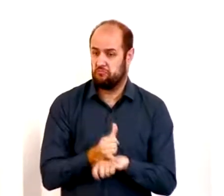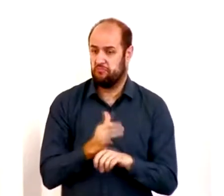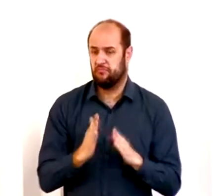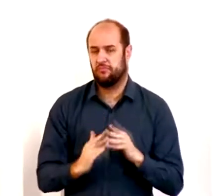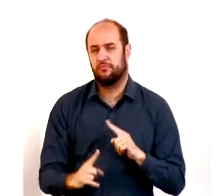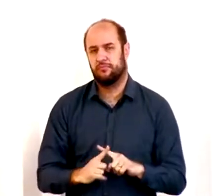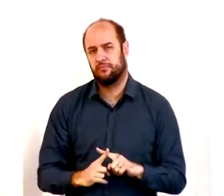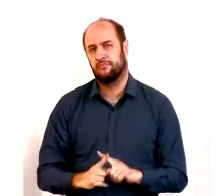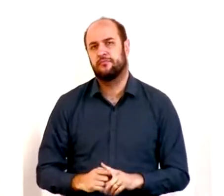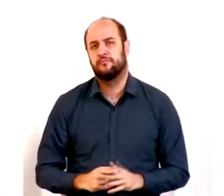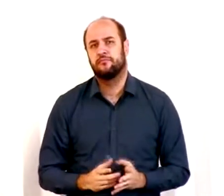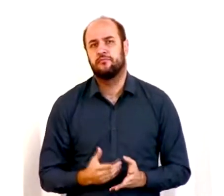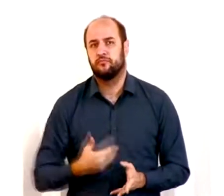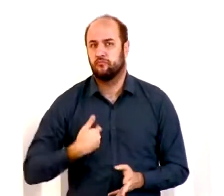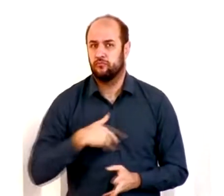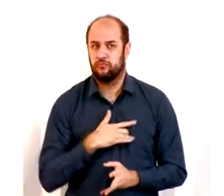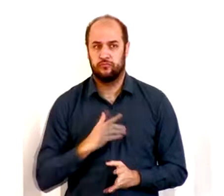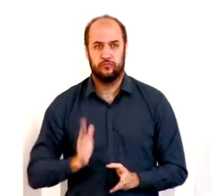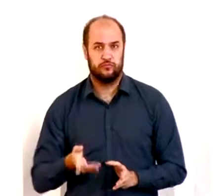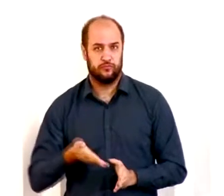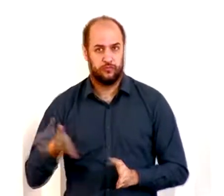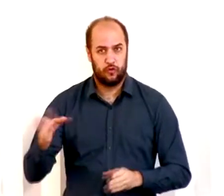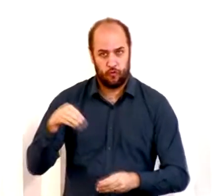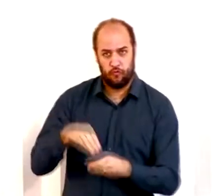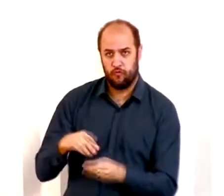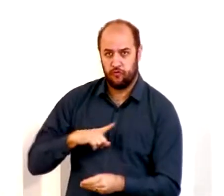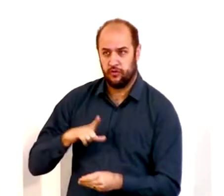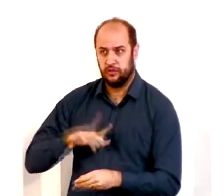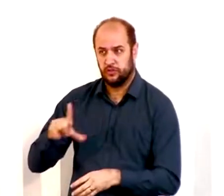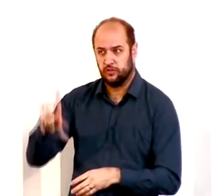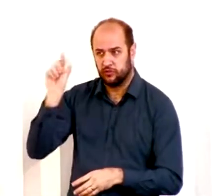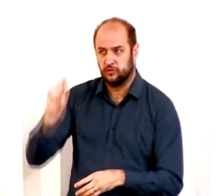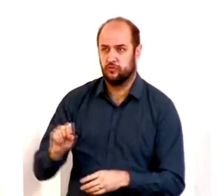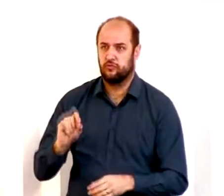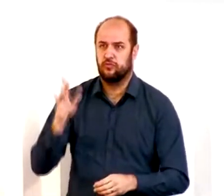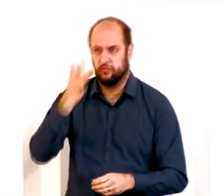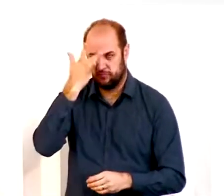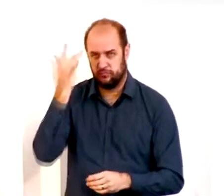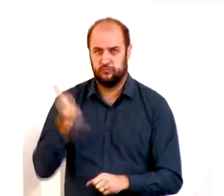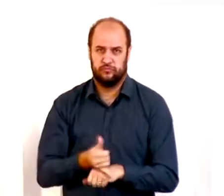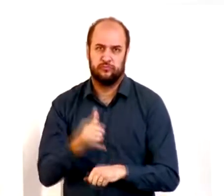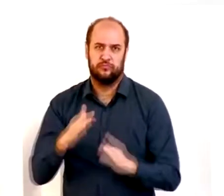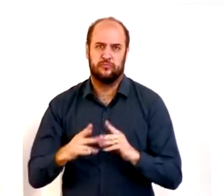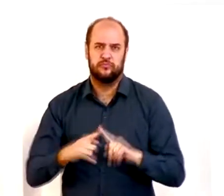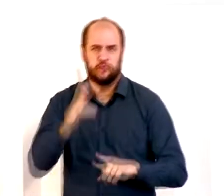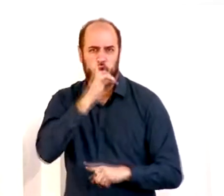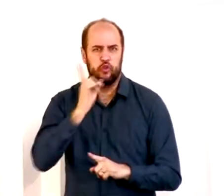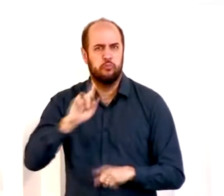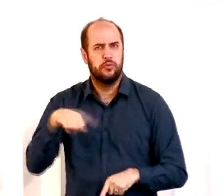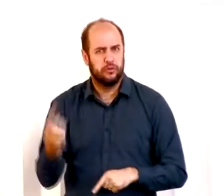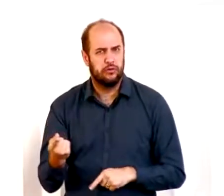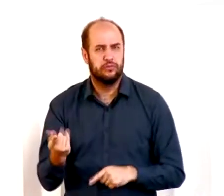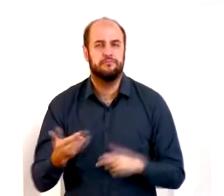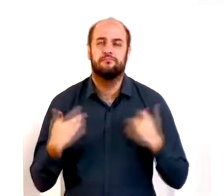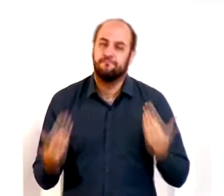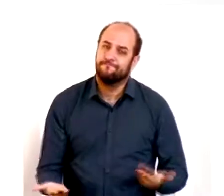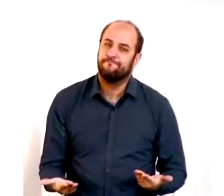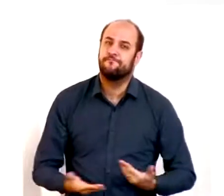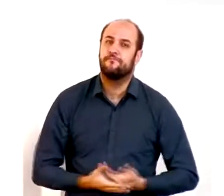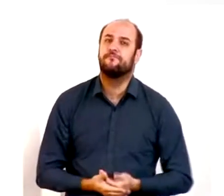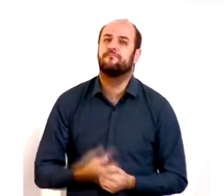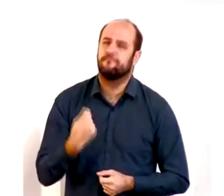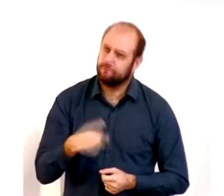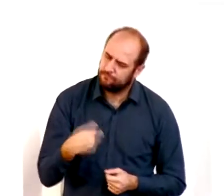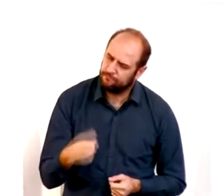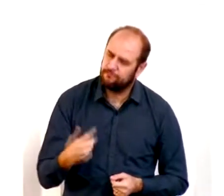da igreja. Nós estamos na iminência de termos uma eleição para oficiais no próximo domingo, então